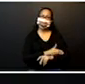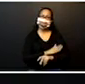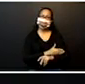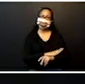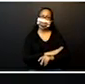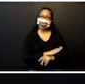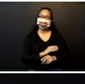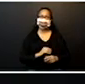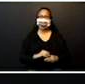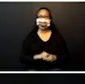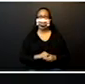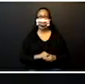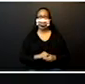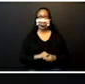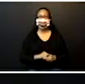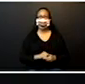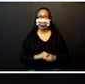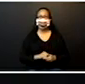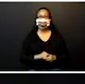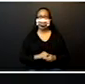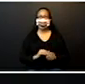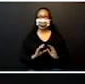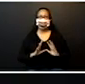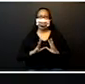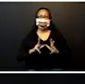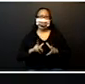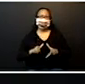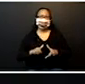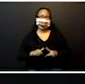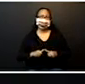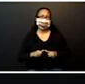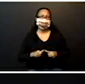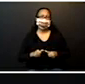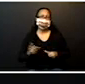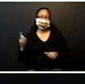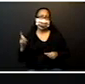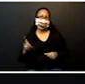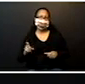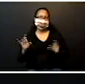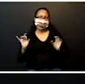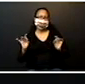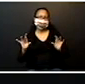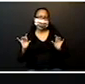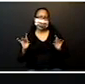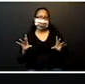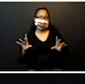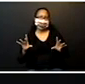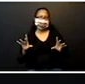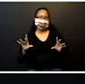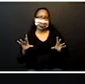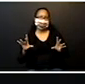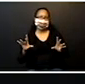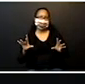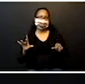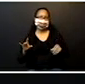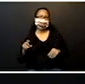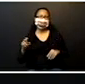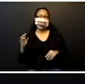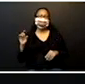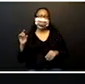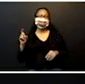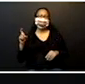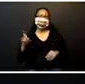certo? Todos são especiais. Olha lá, o são. Vocês sabem de onde vem esse verbo, o